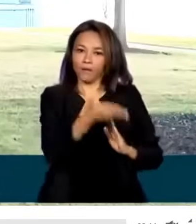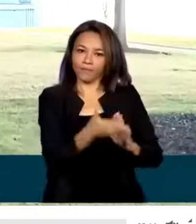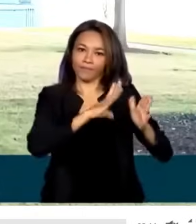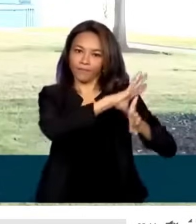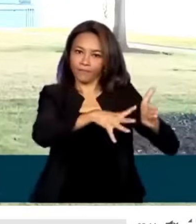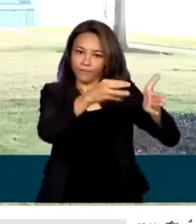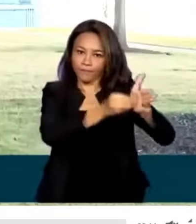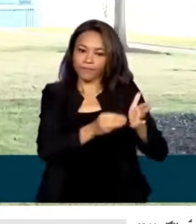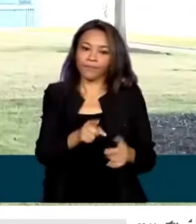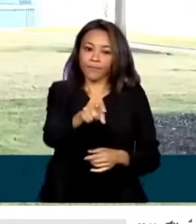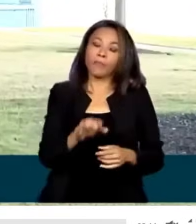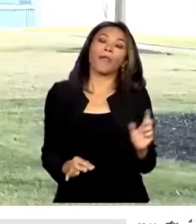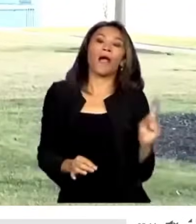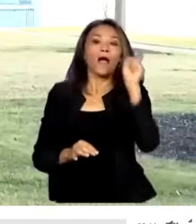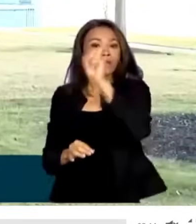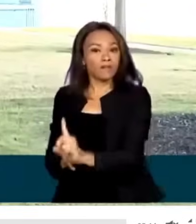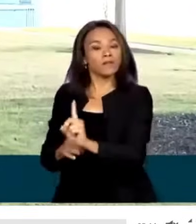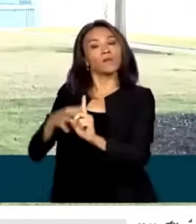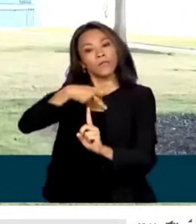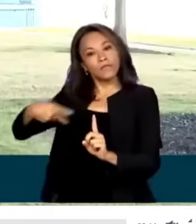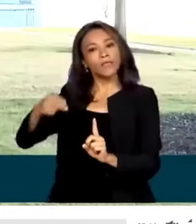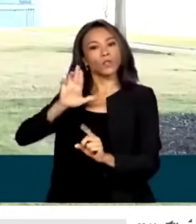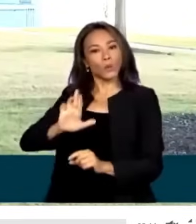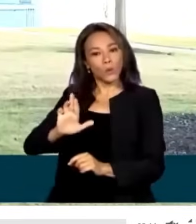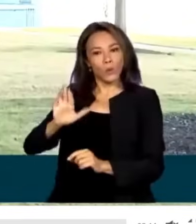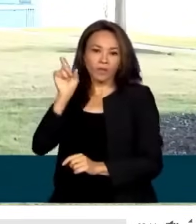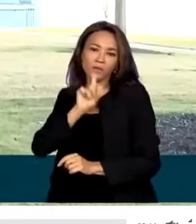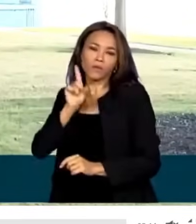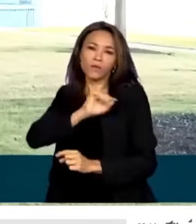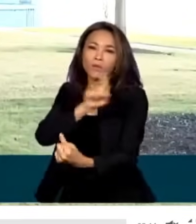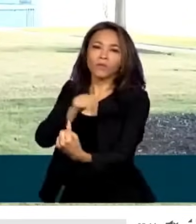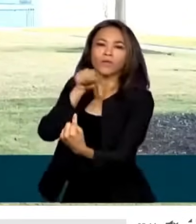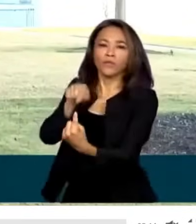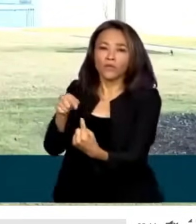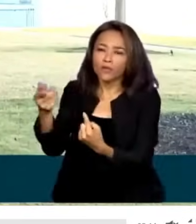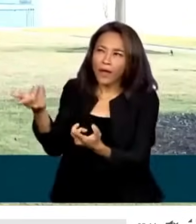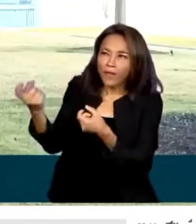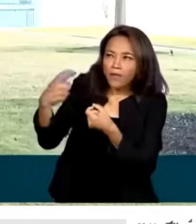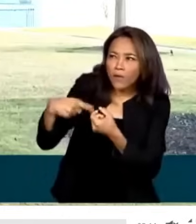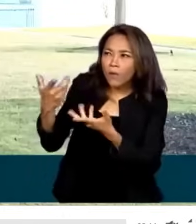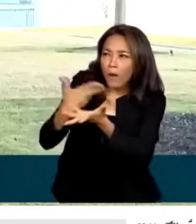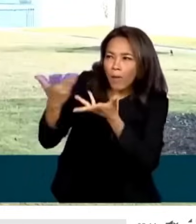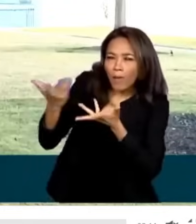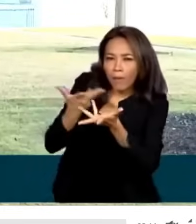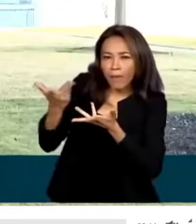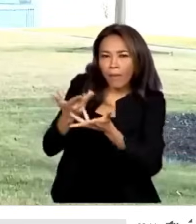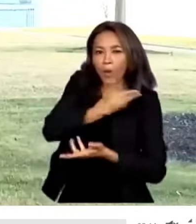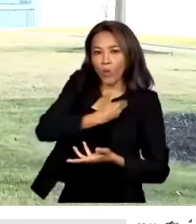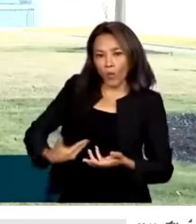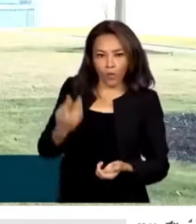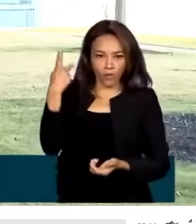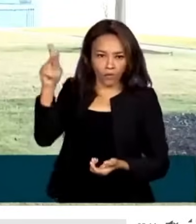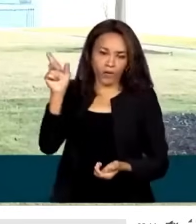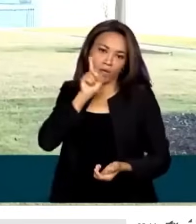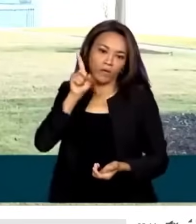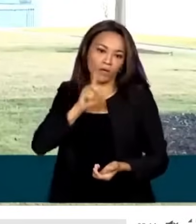ao longo dos governos de bolsonaro e Michel Temer na verdade em explícita